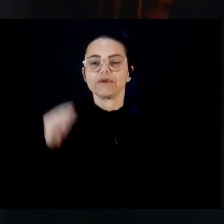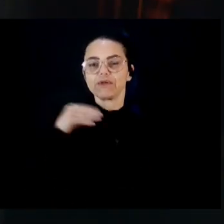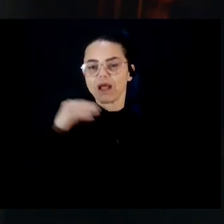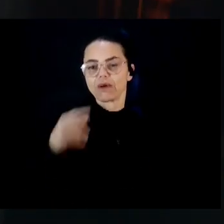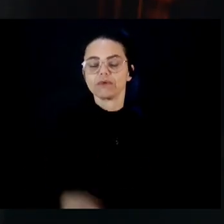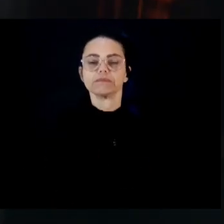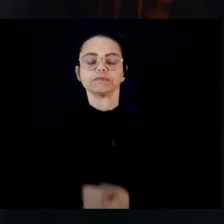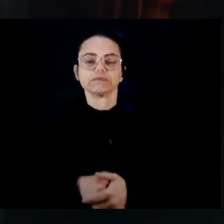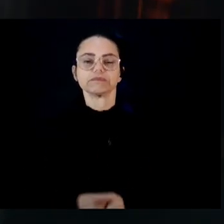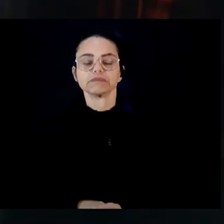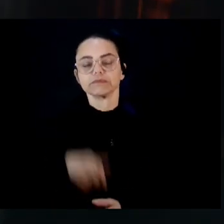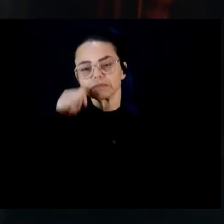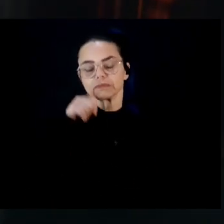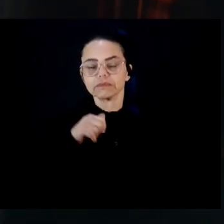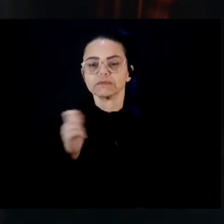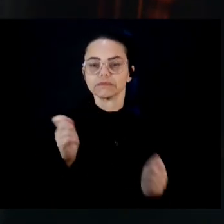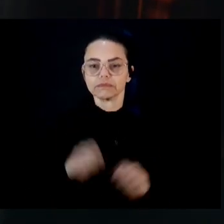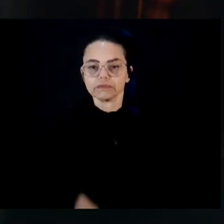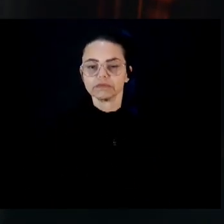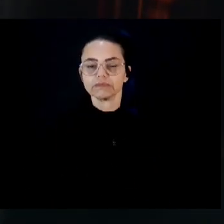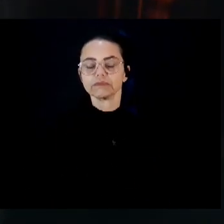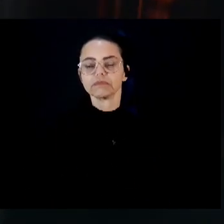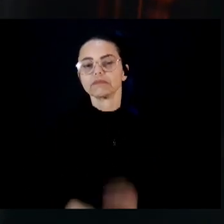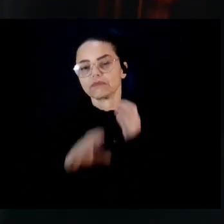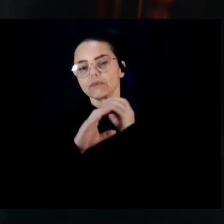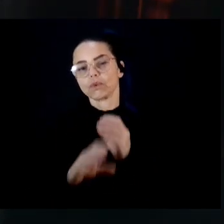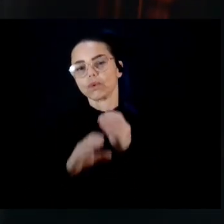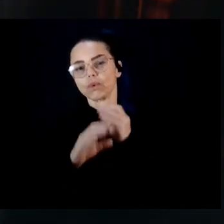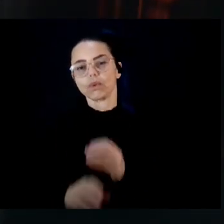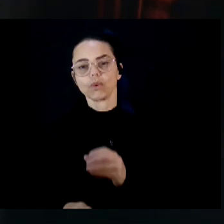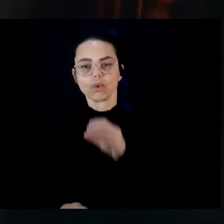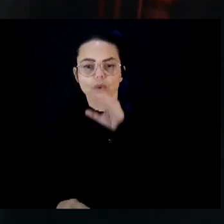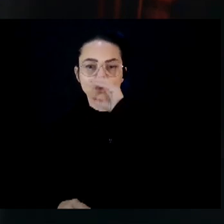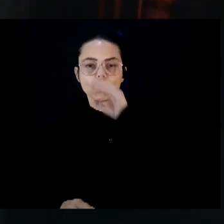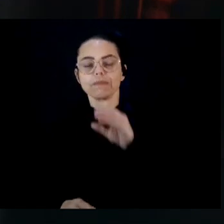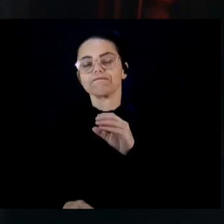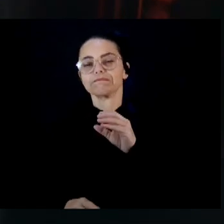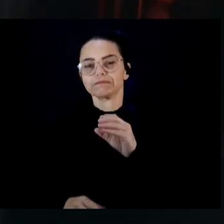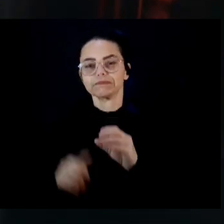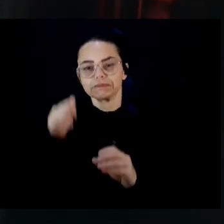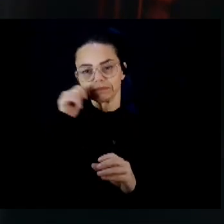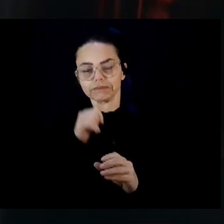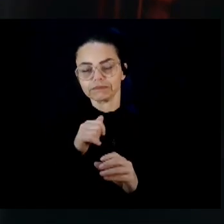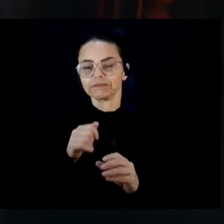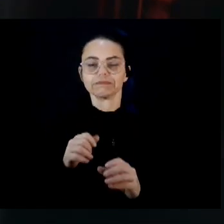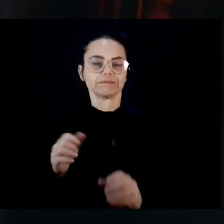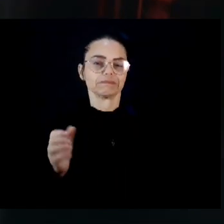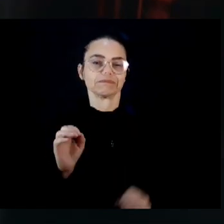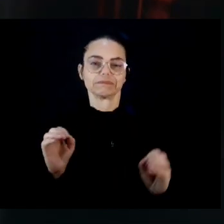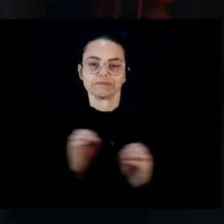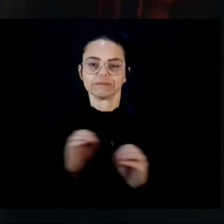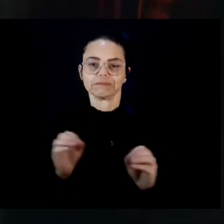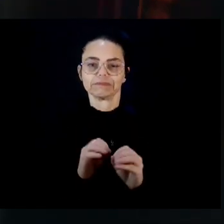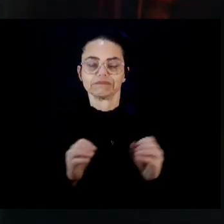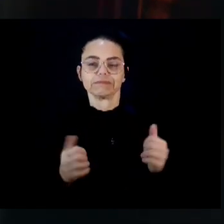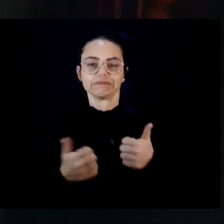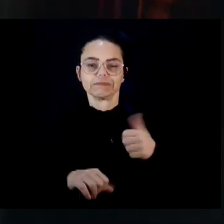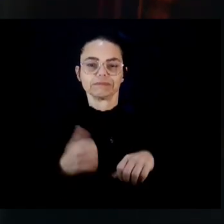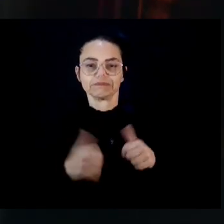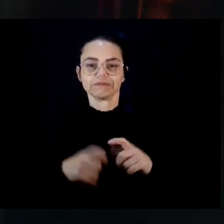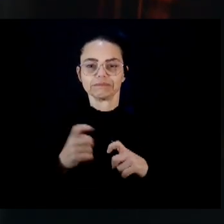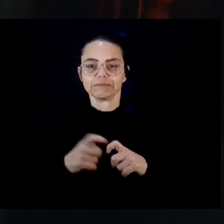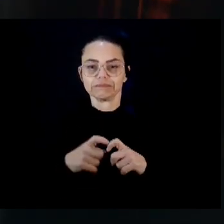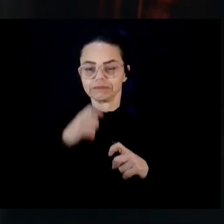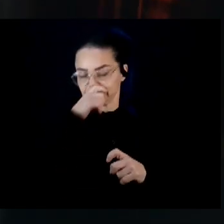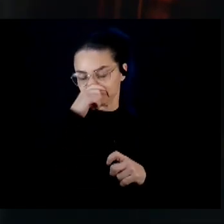mais tendência a suplementar e também suplementar sem a avaliação e o acompanhamento médico. A rede social